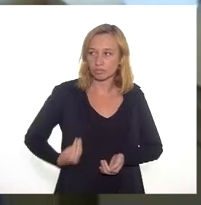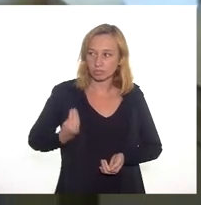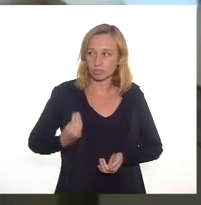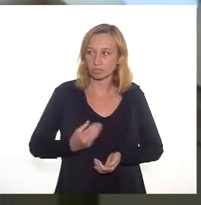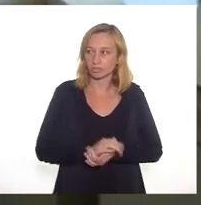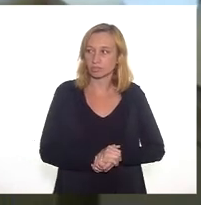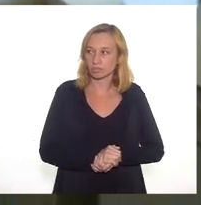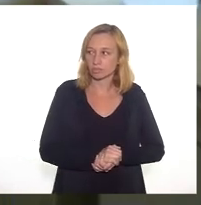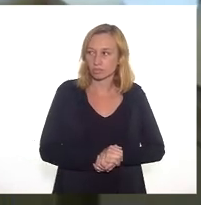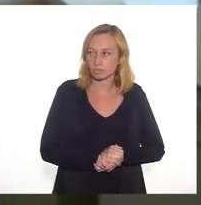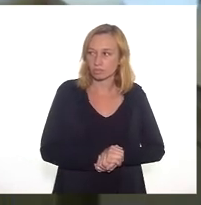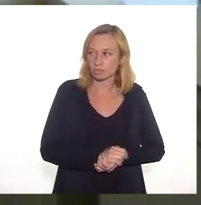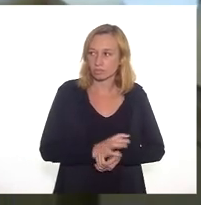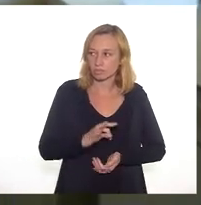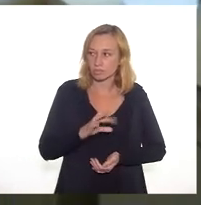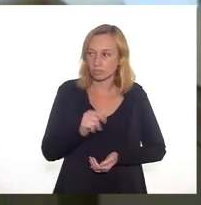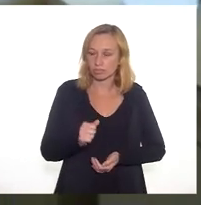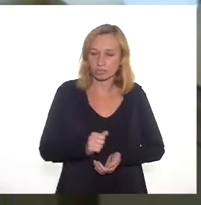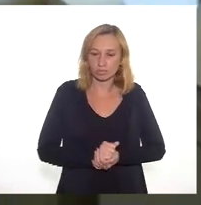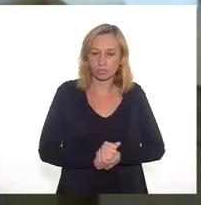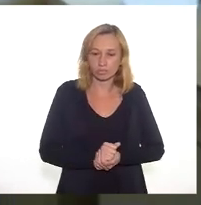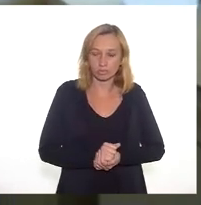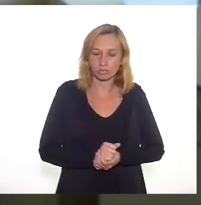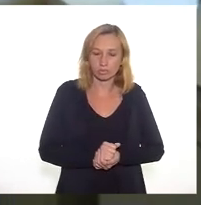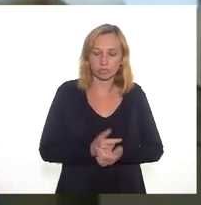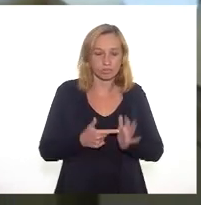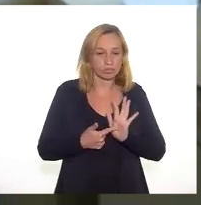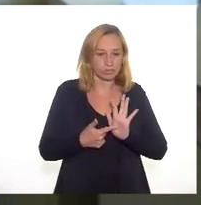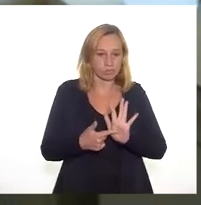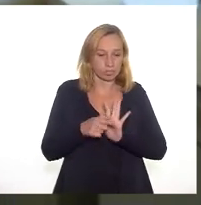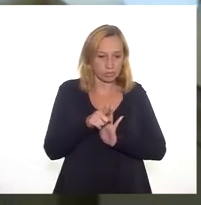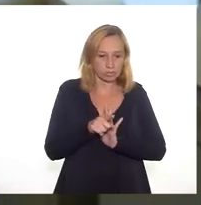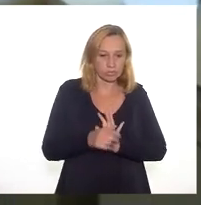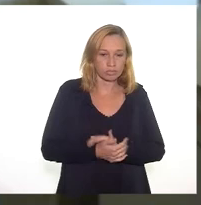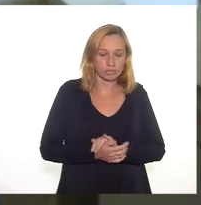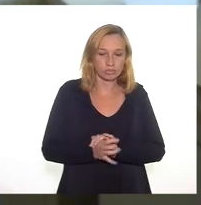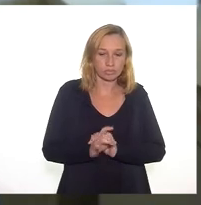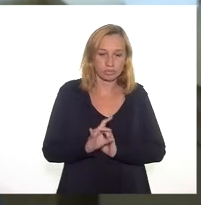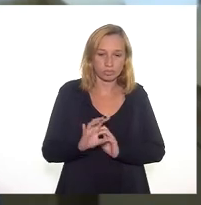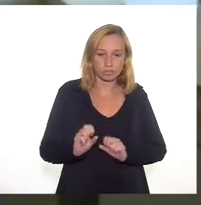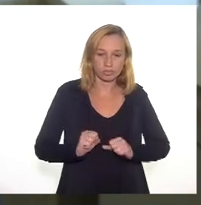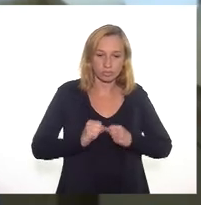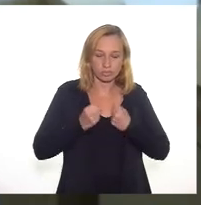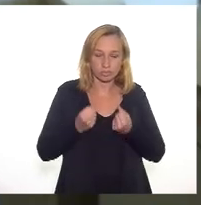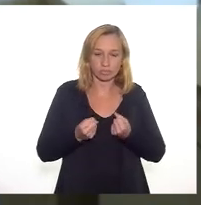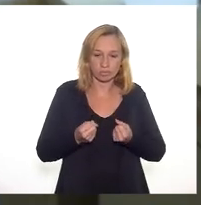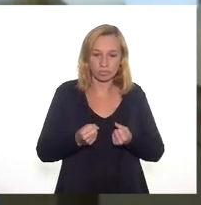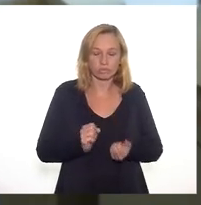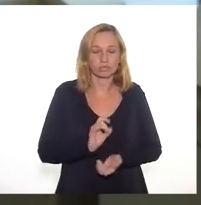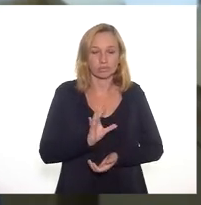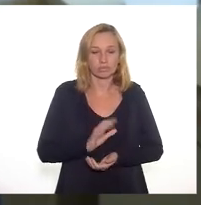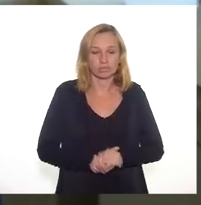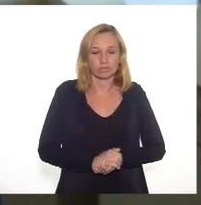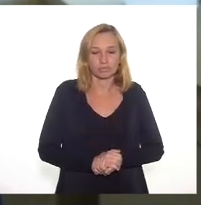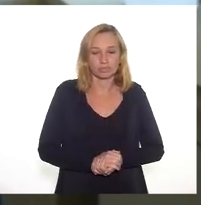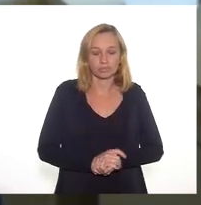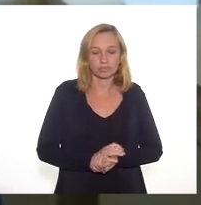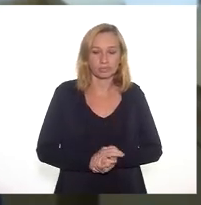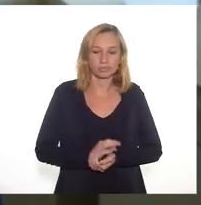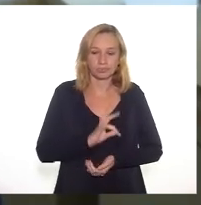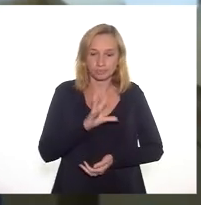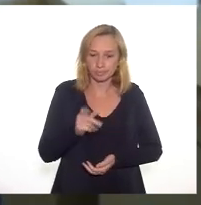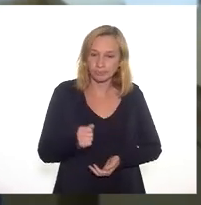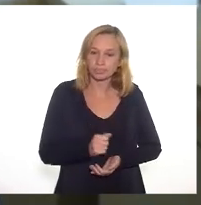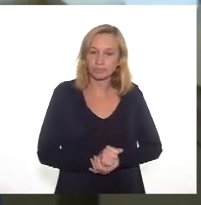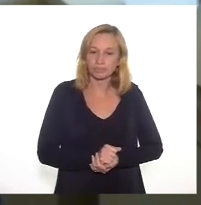presentes. E tudo que ali apareceu só fortaleceu tudo aquilo